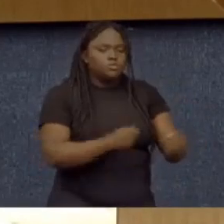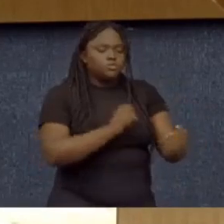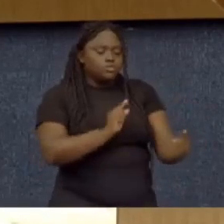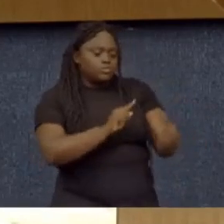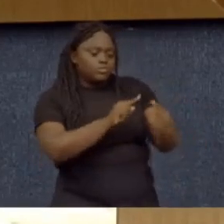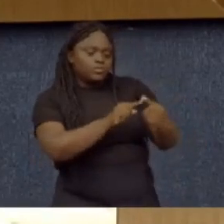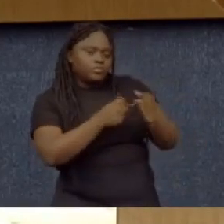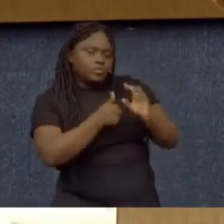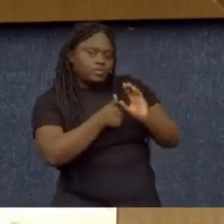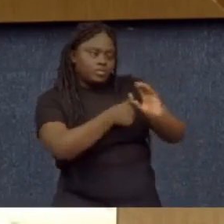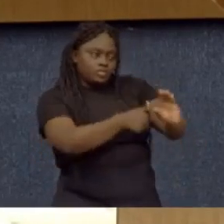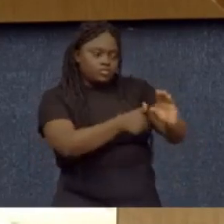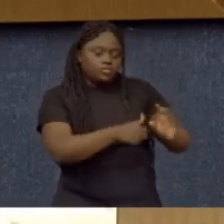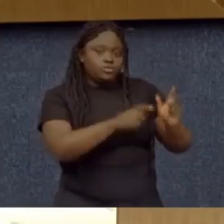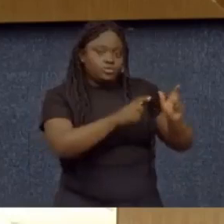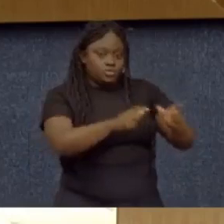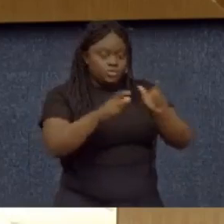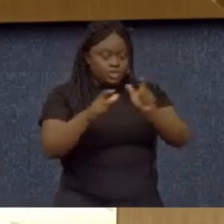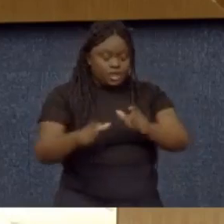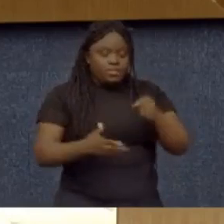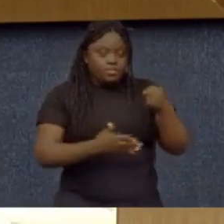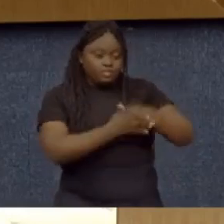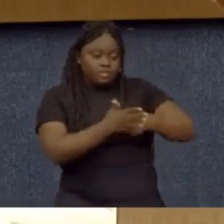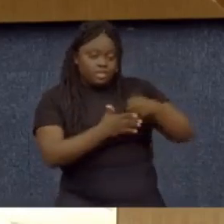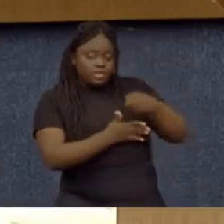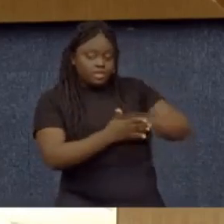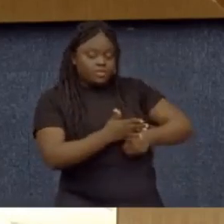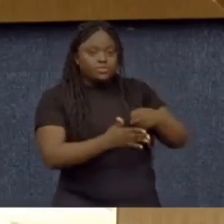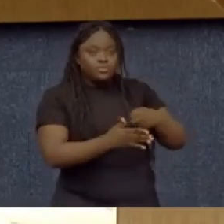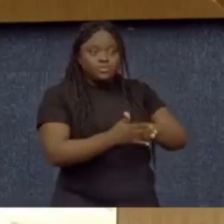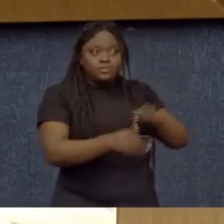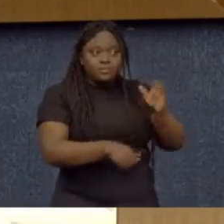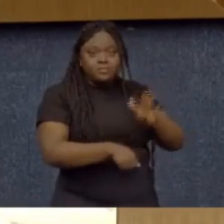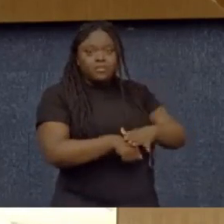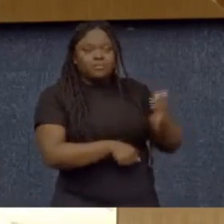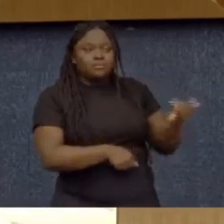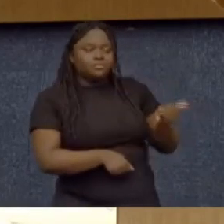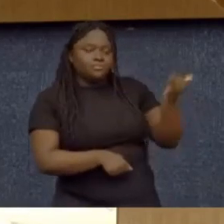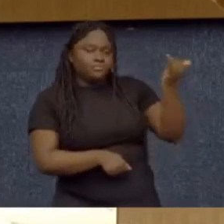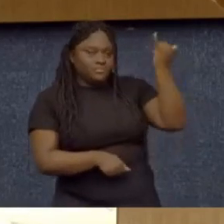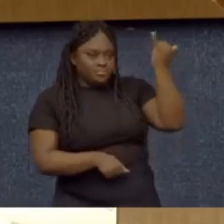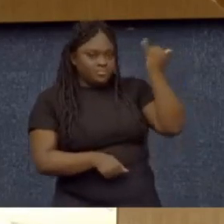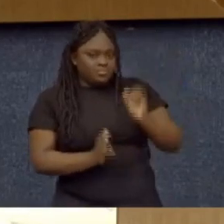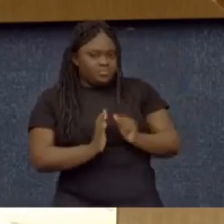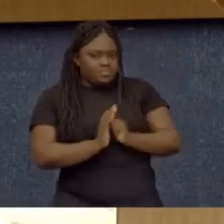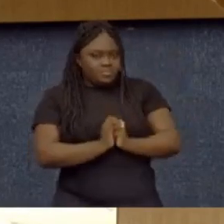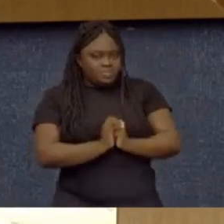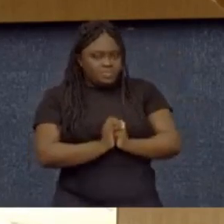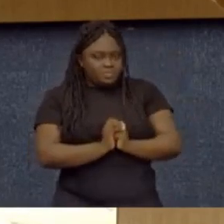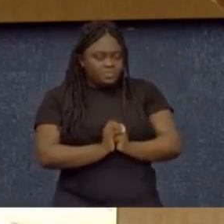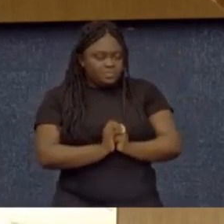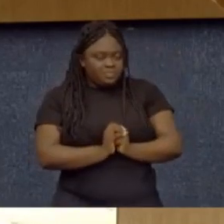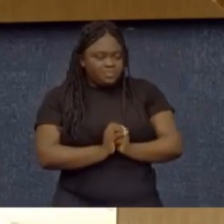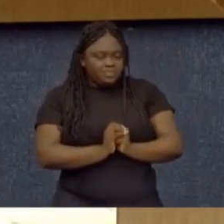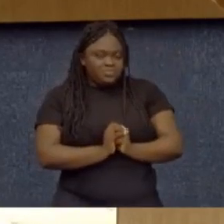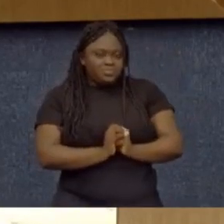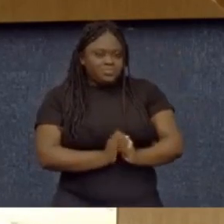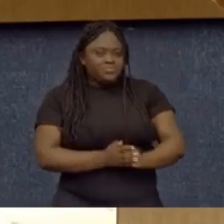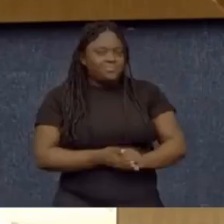cristã, nos lugares em que a batalha esteja mais acesa. Que assim seja.